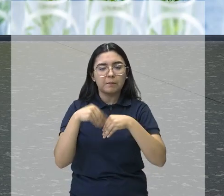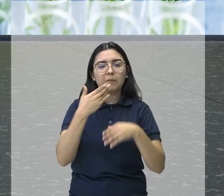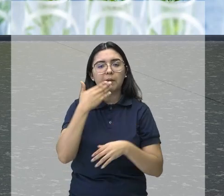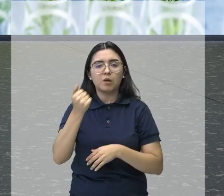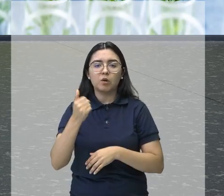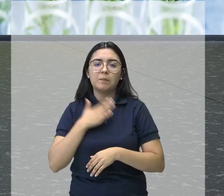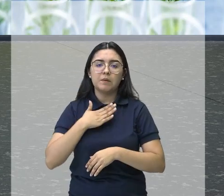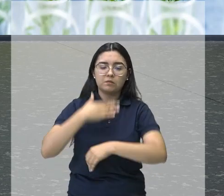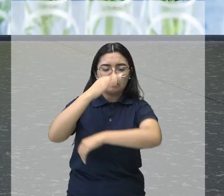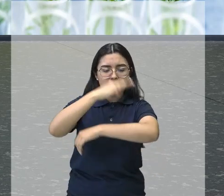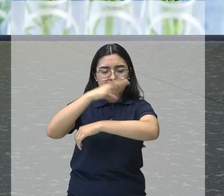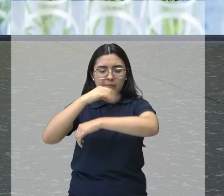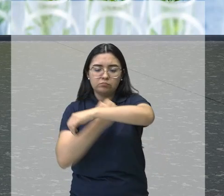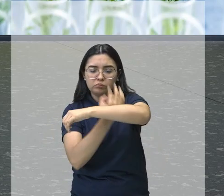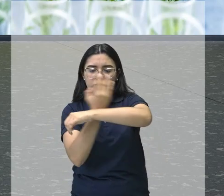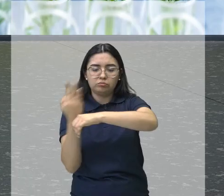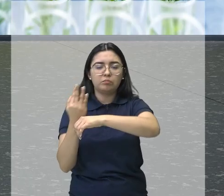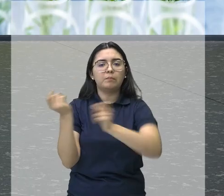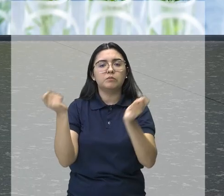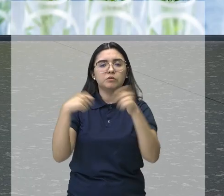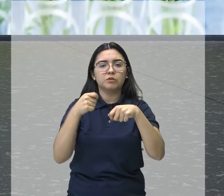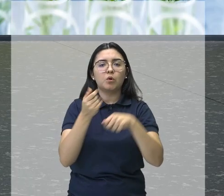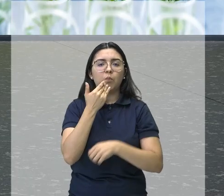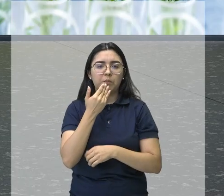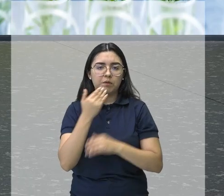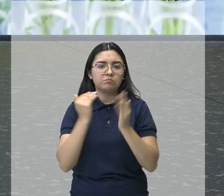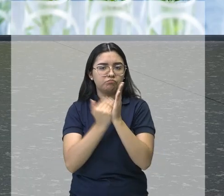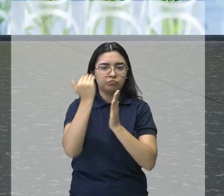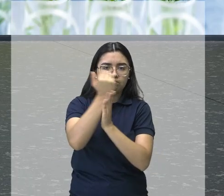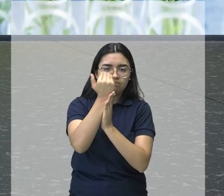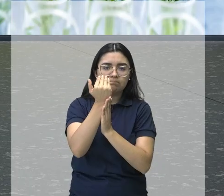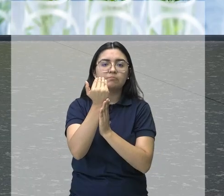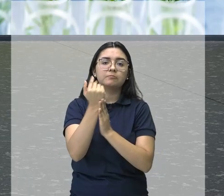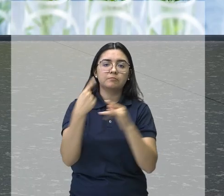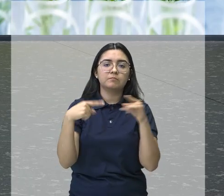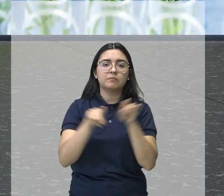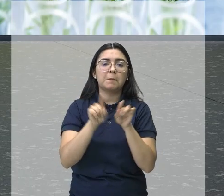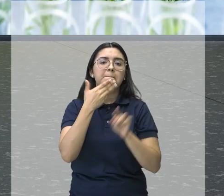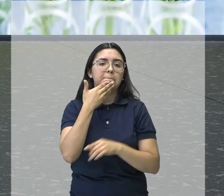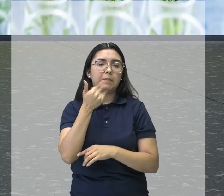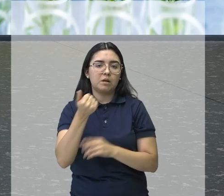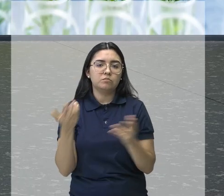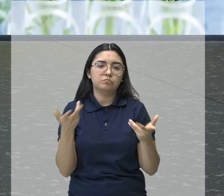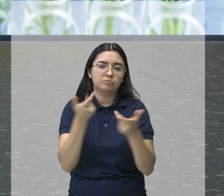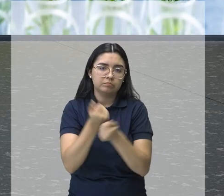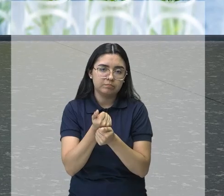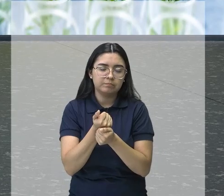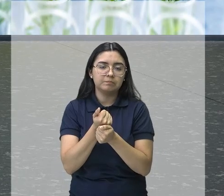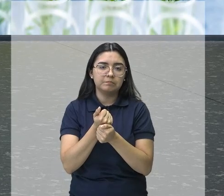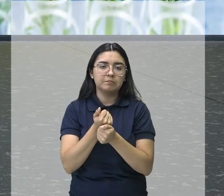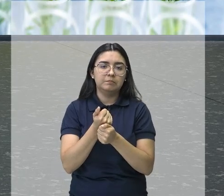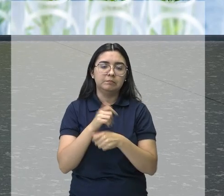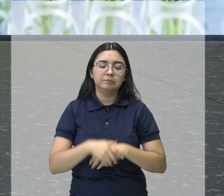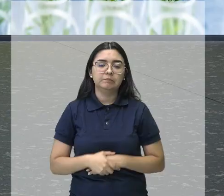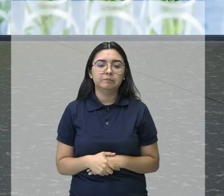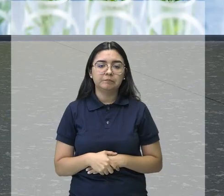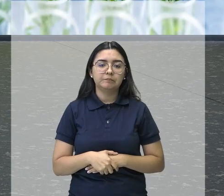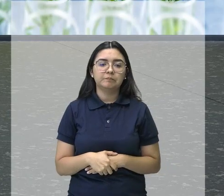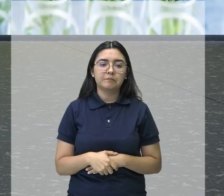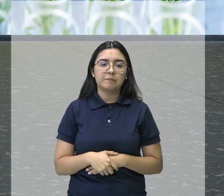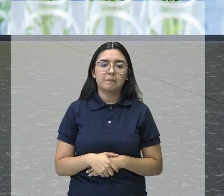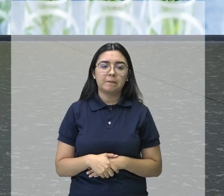minha plantação e trazer alimentos em maior quantidade e de melhor qualidade para todos